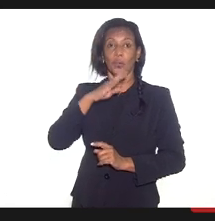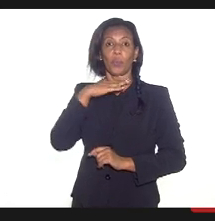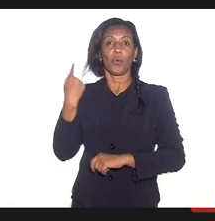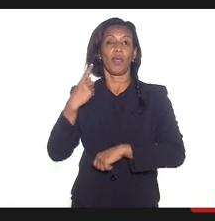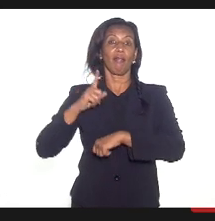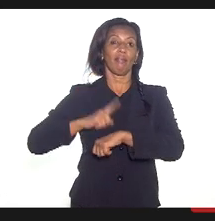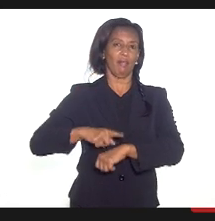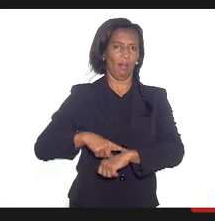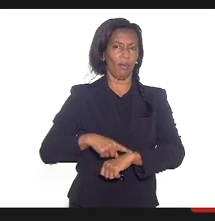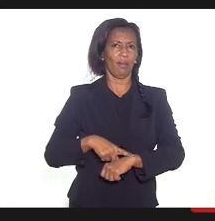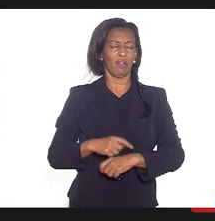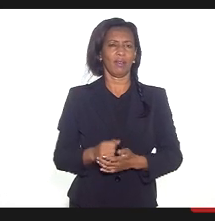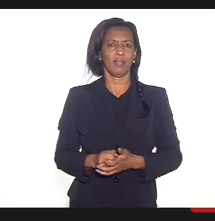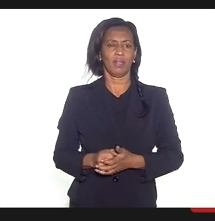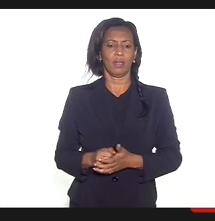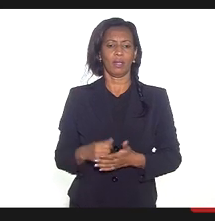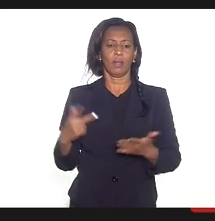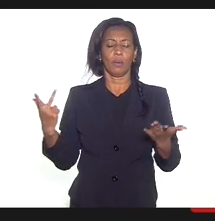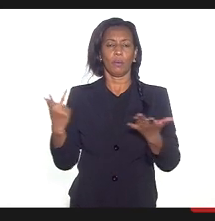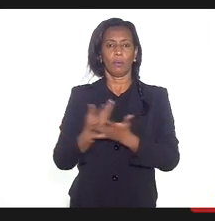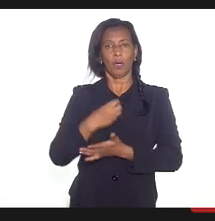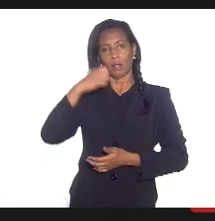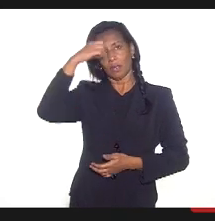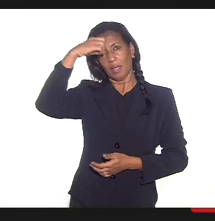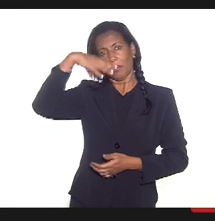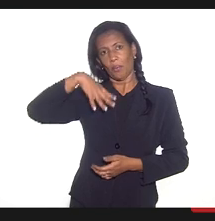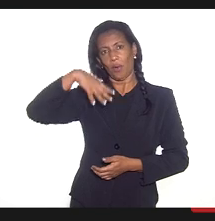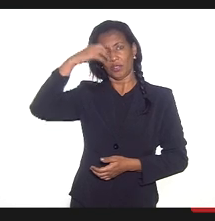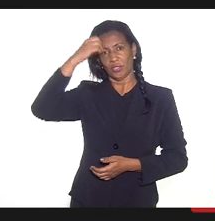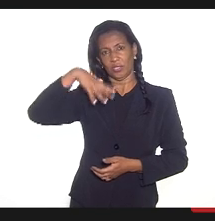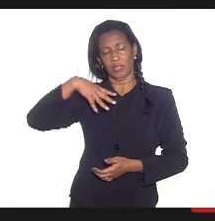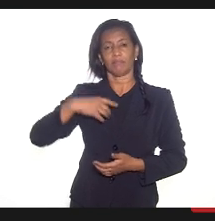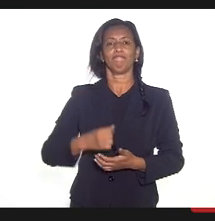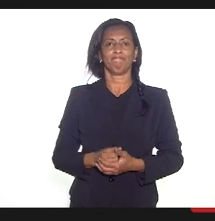médico falou, devido à hemorragia que eu teria.